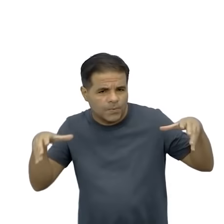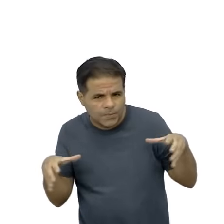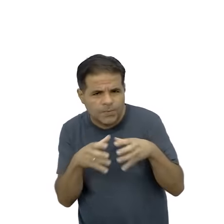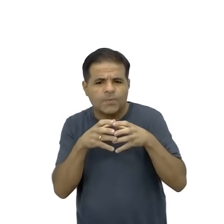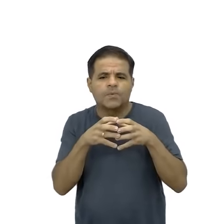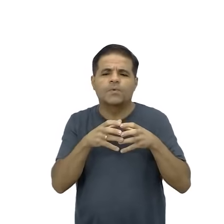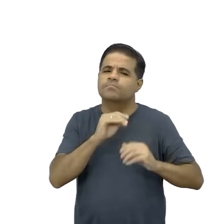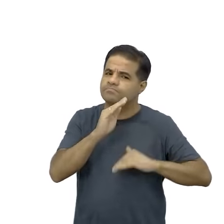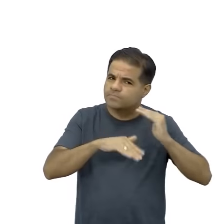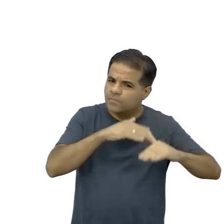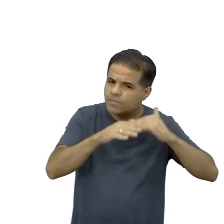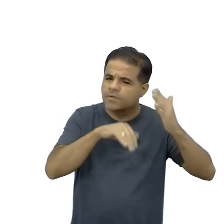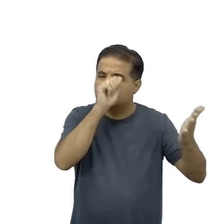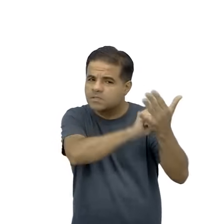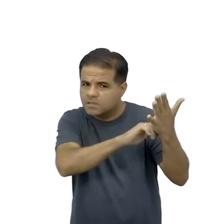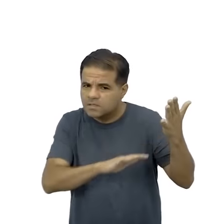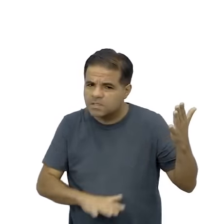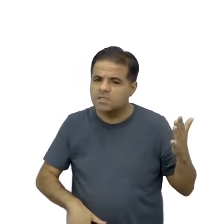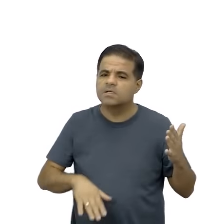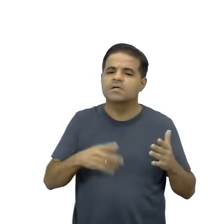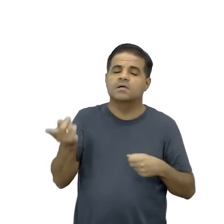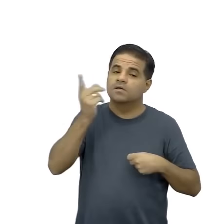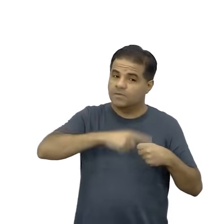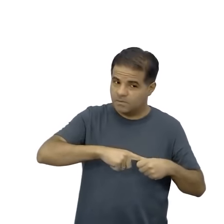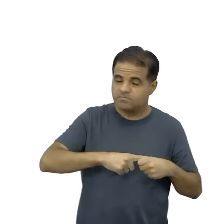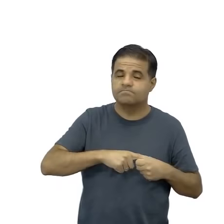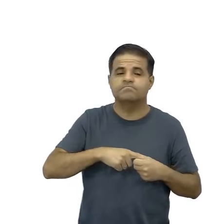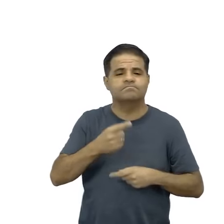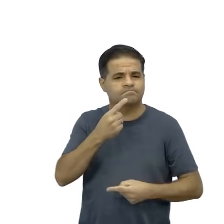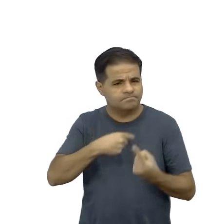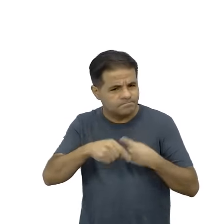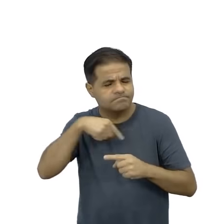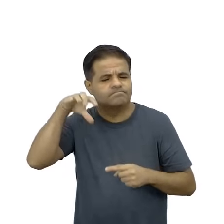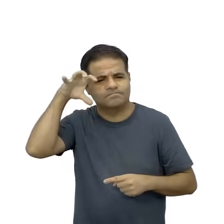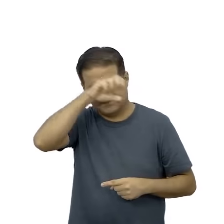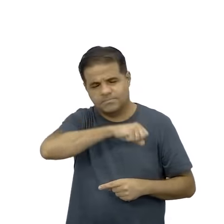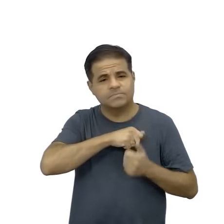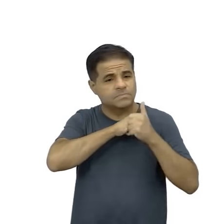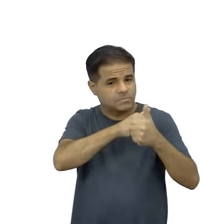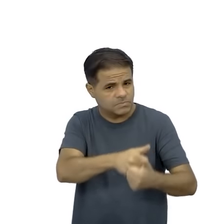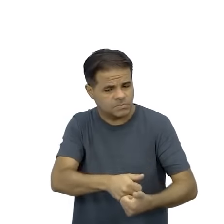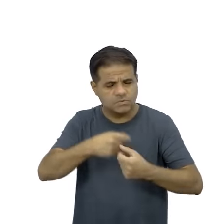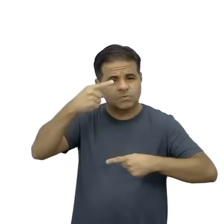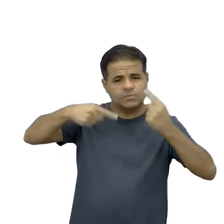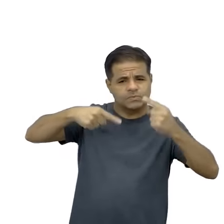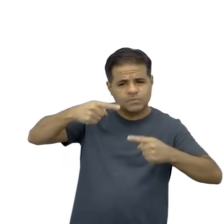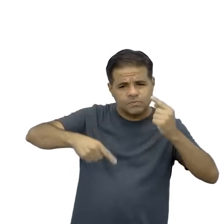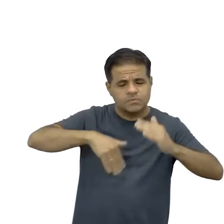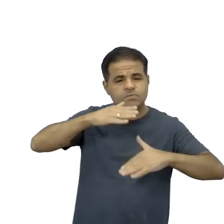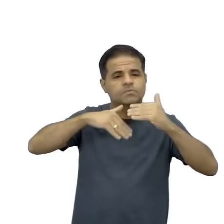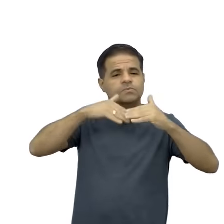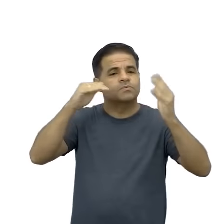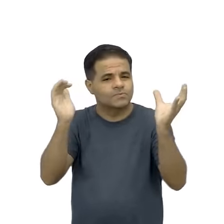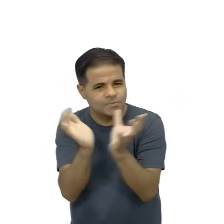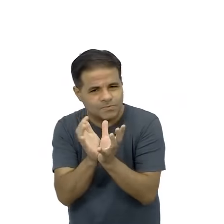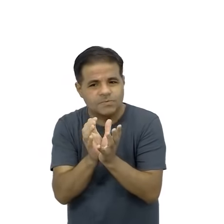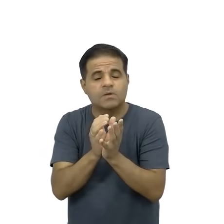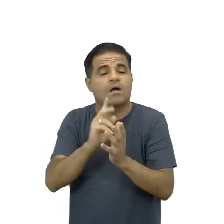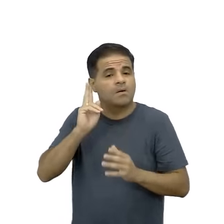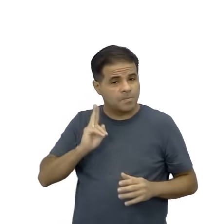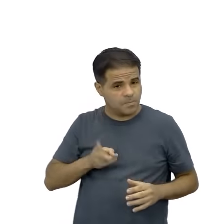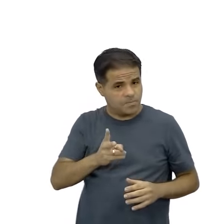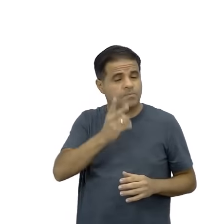desenvolvimento das atividades selecionadas para a retomada da aprendizagem, acompanhar discussões e desenvolvimento dos grupos, é sempre importante,